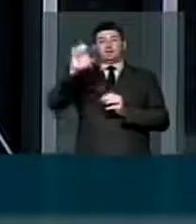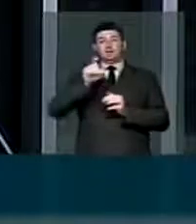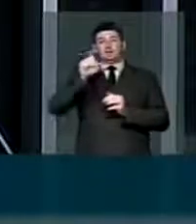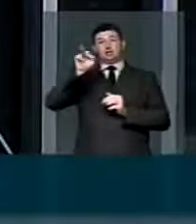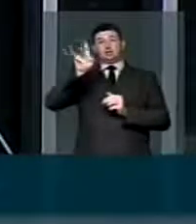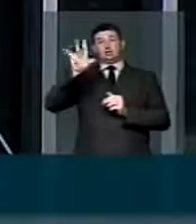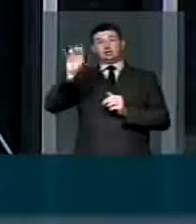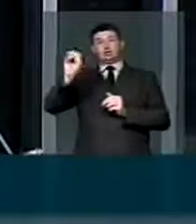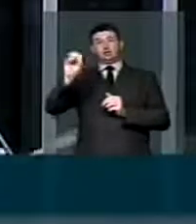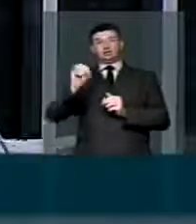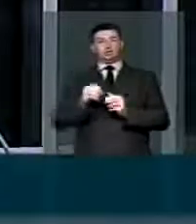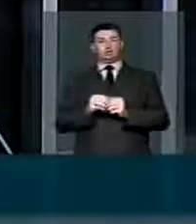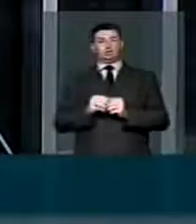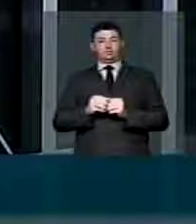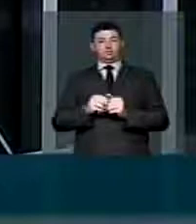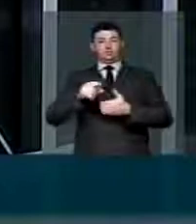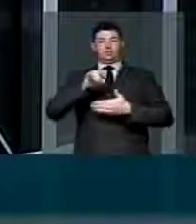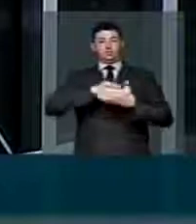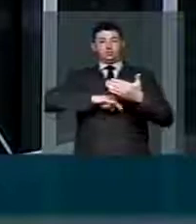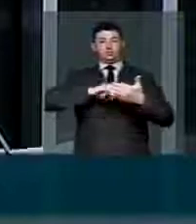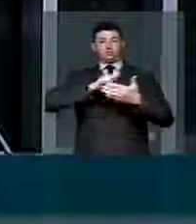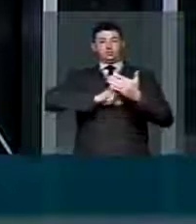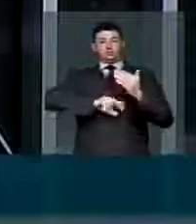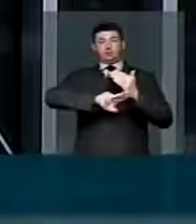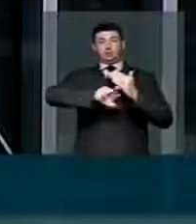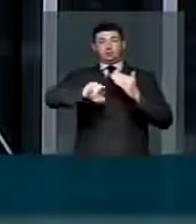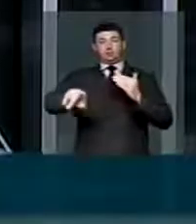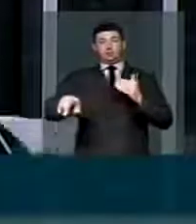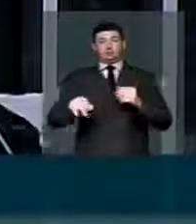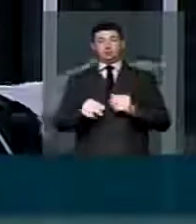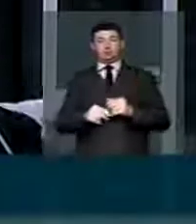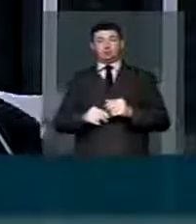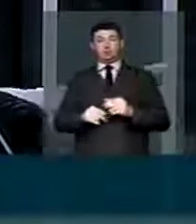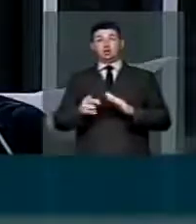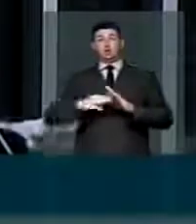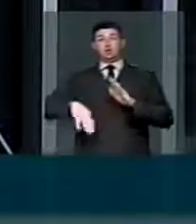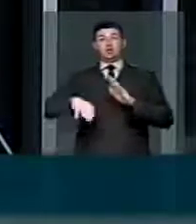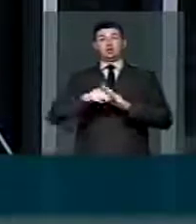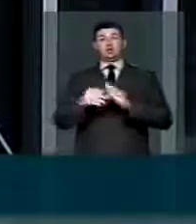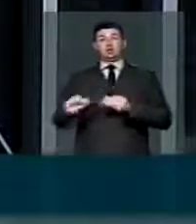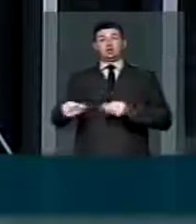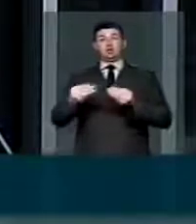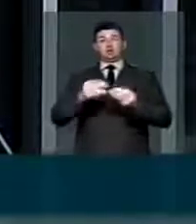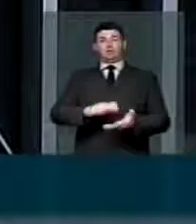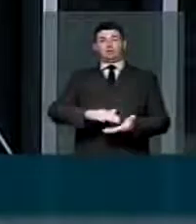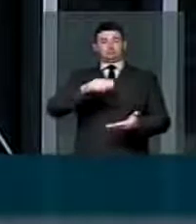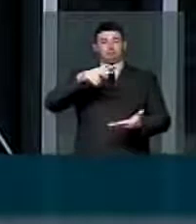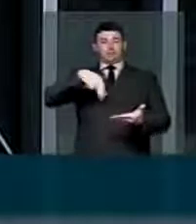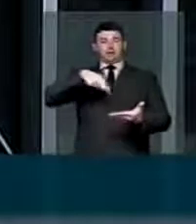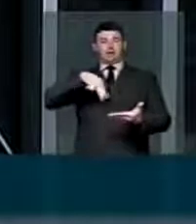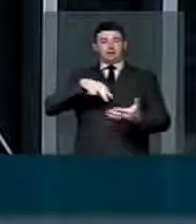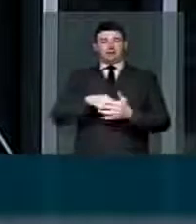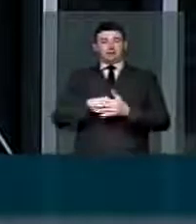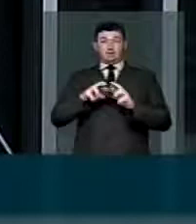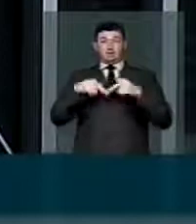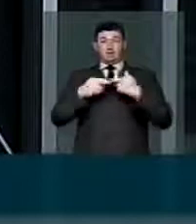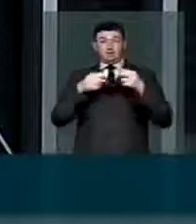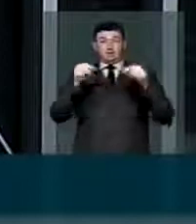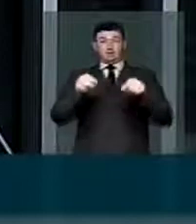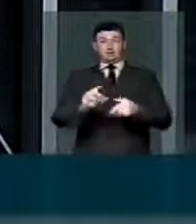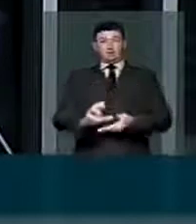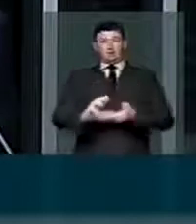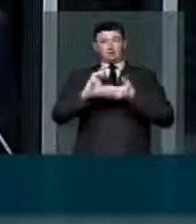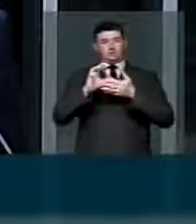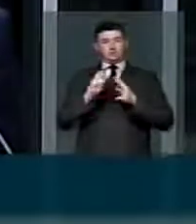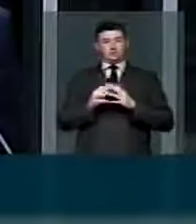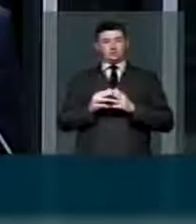executivo de documentos que não foram integralmente levados para aquela reunião do Conselho de